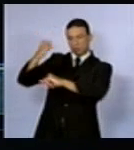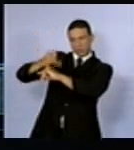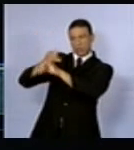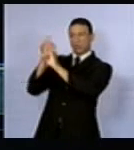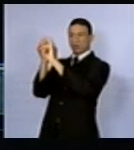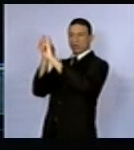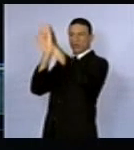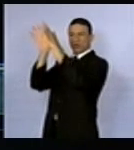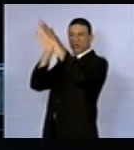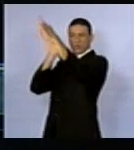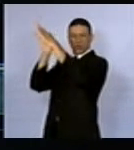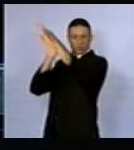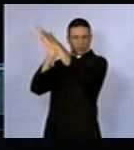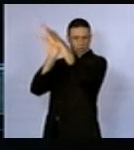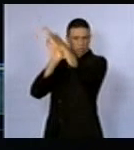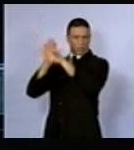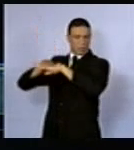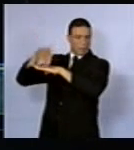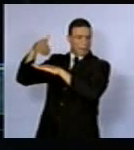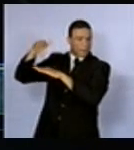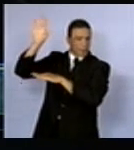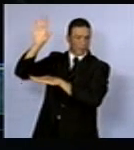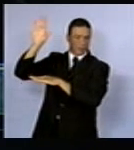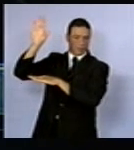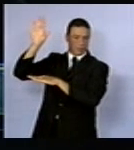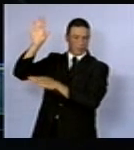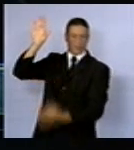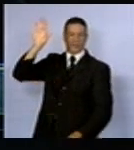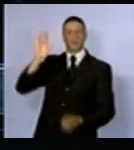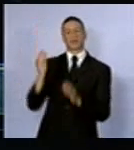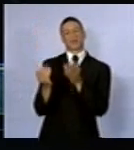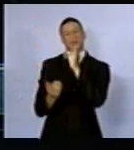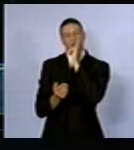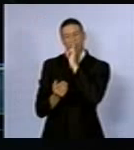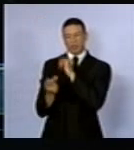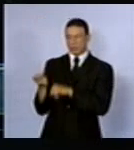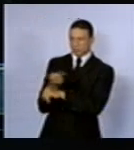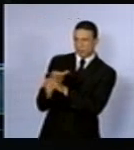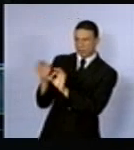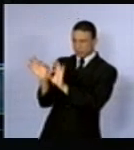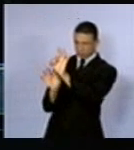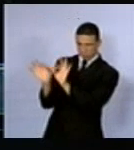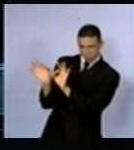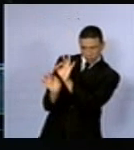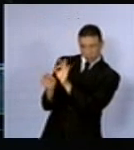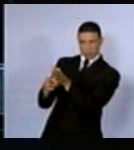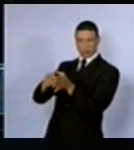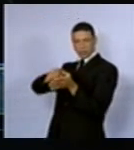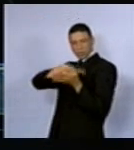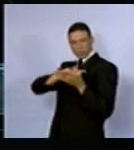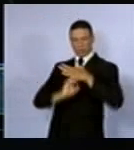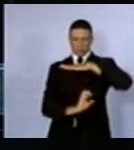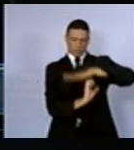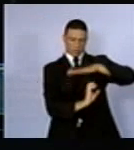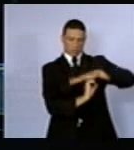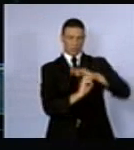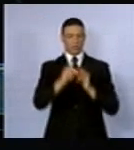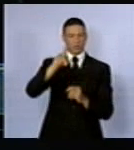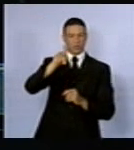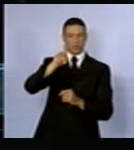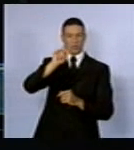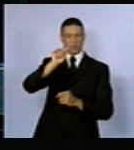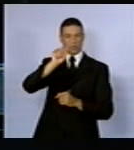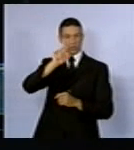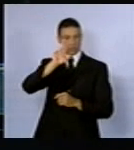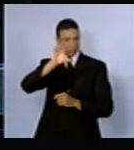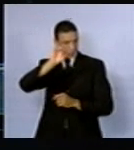trazida. Nós procuramos, quando fazemos as linhas de transmissão, e essa é uma prática não só da Eletropaulo, mas essa é uma prática